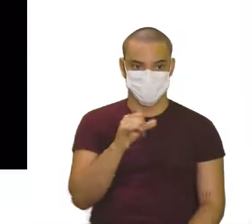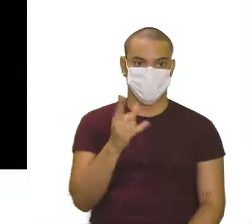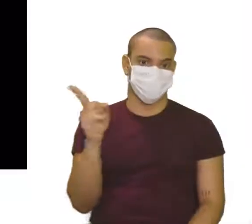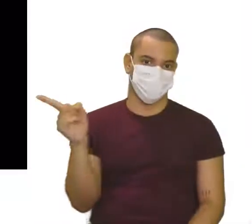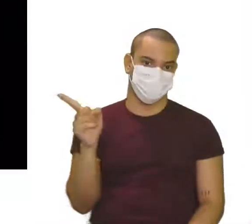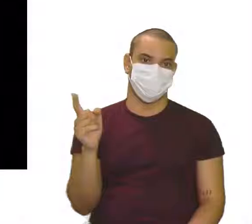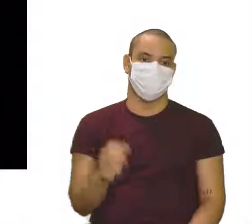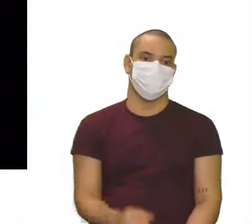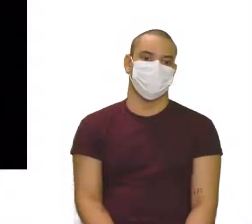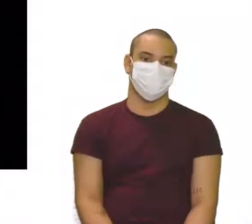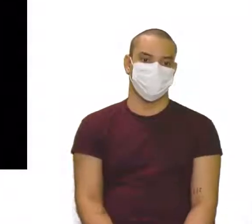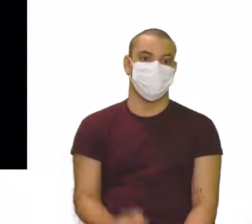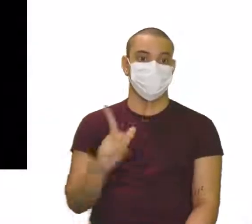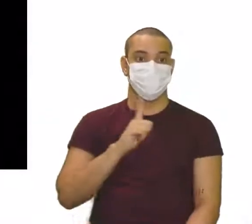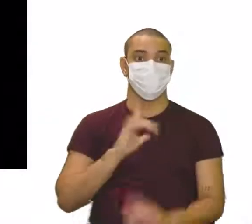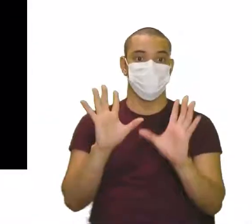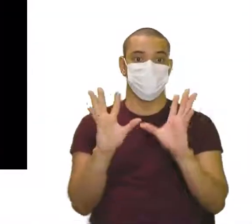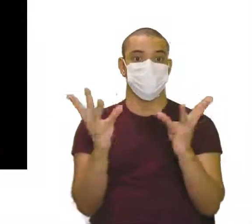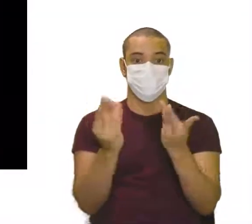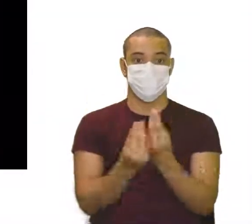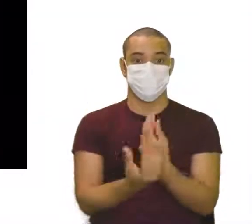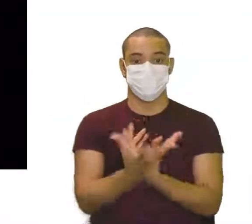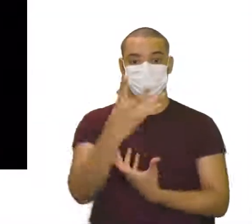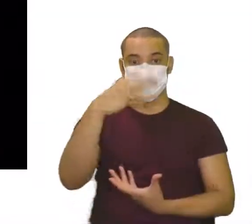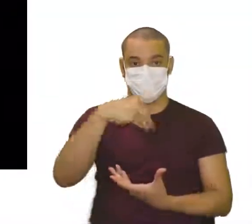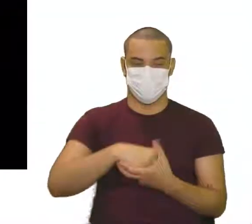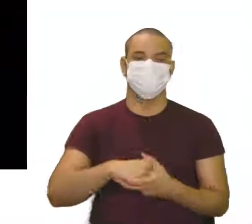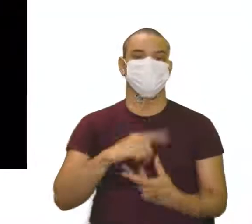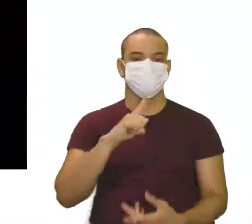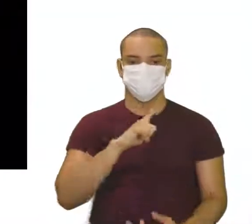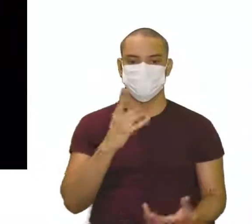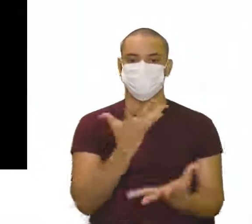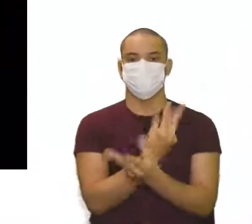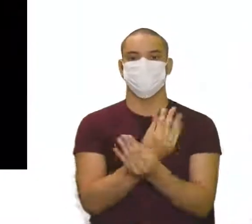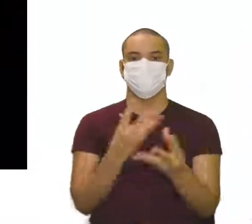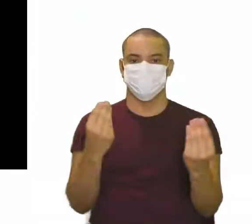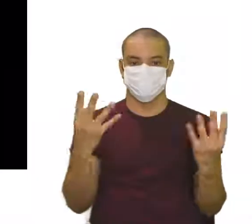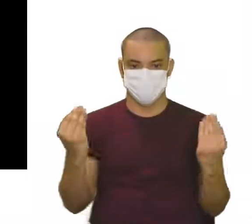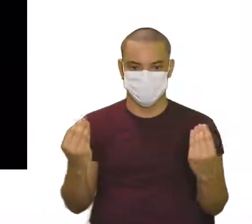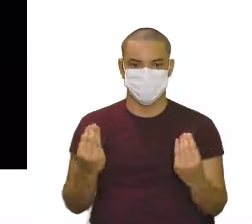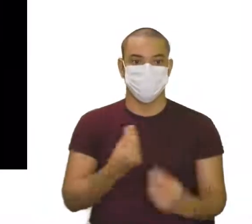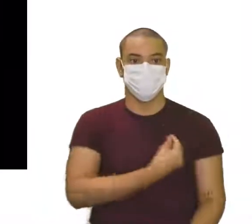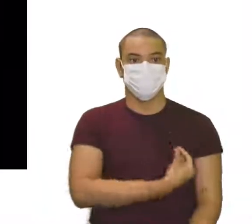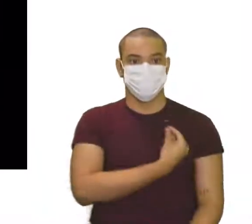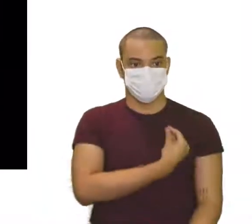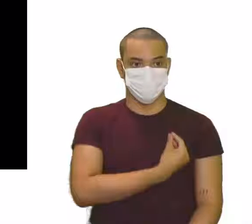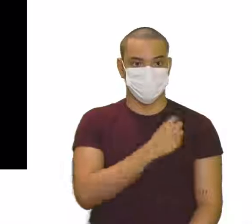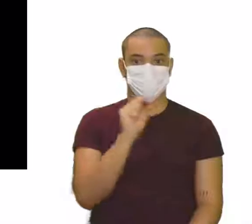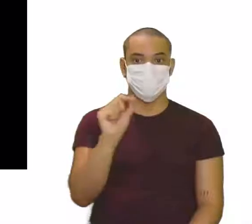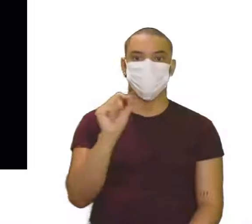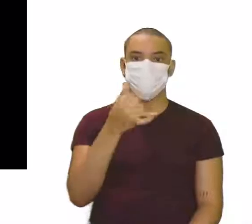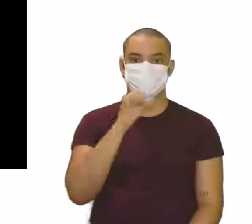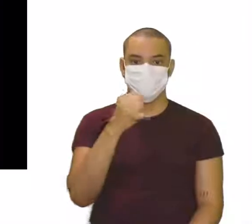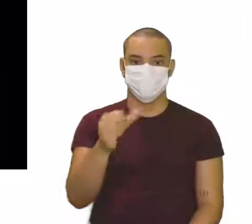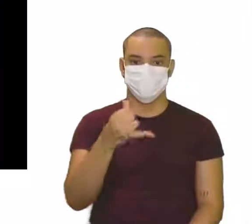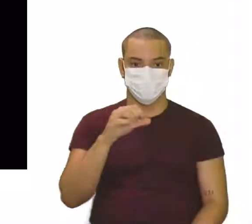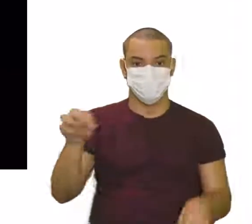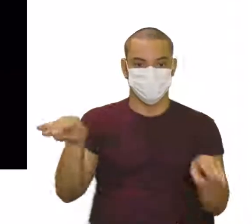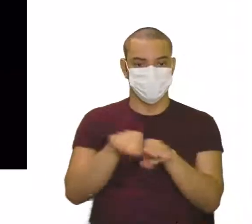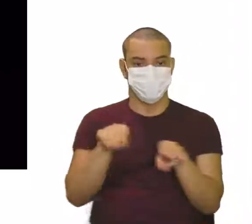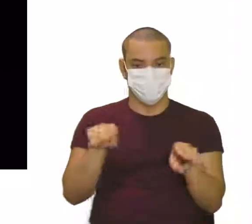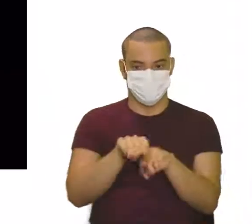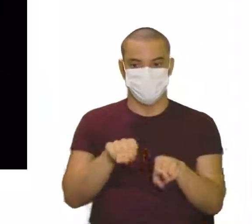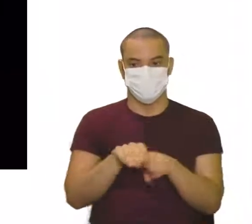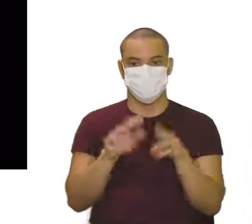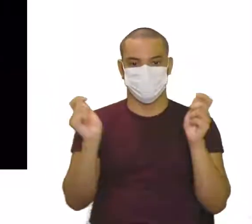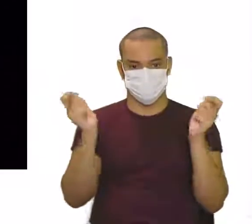partícula, essa partícula aqui, ela está carregada e ela está na presença de um campo magnético. Então, vocês podem ver, olha